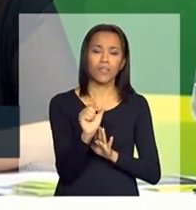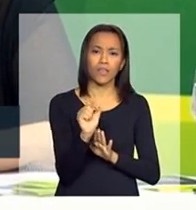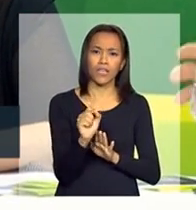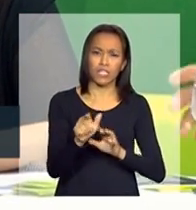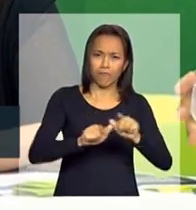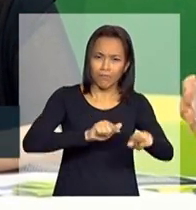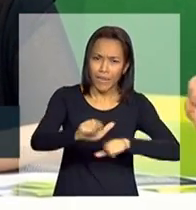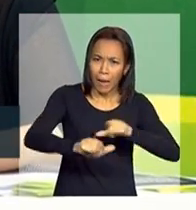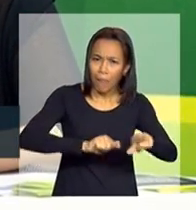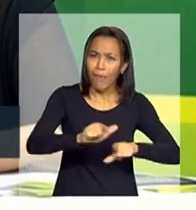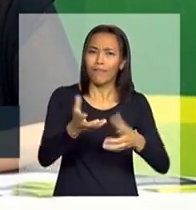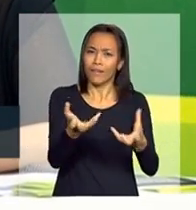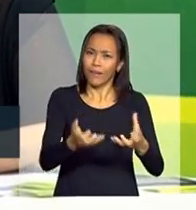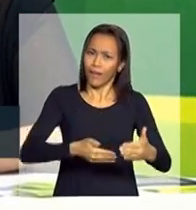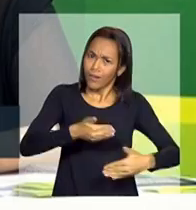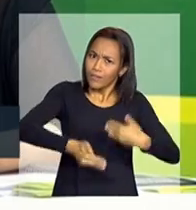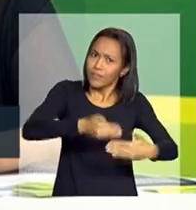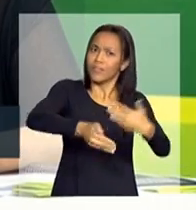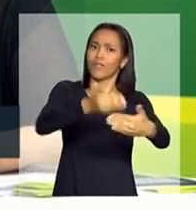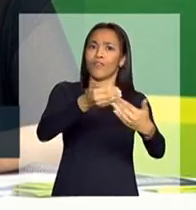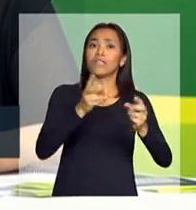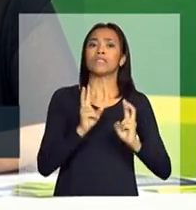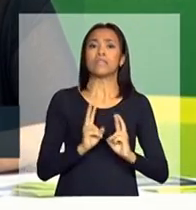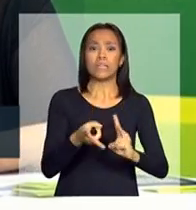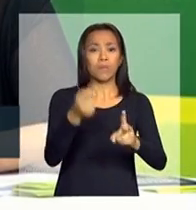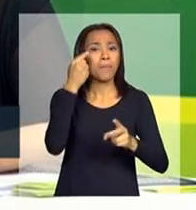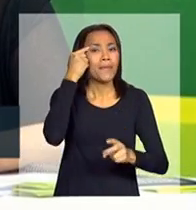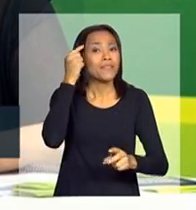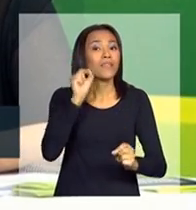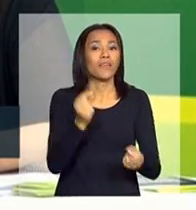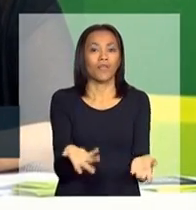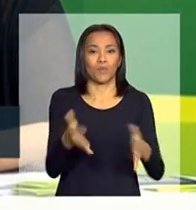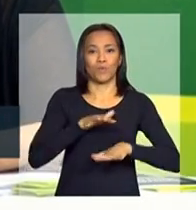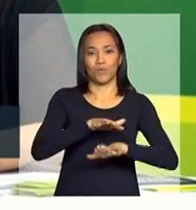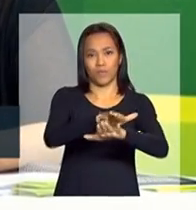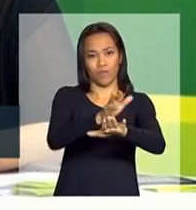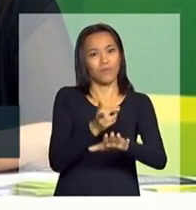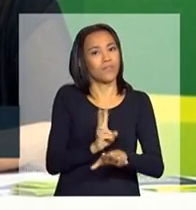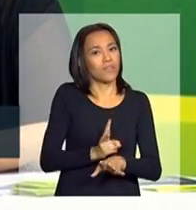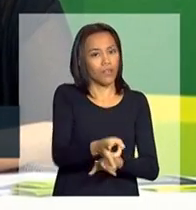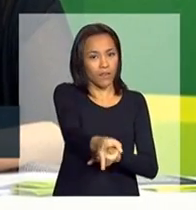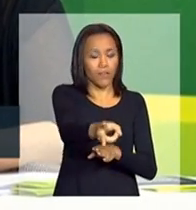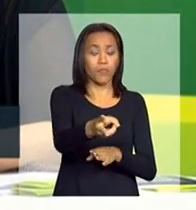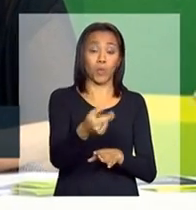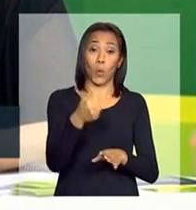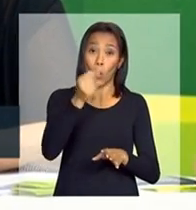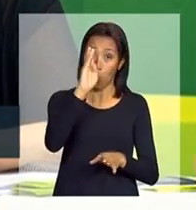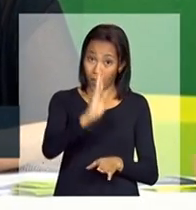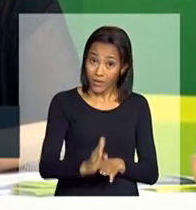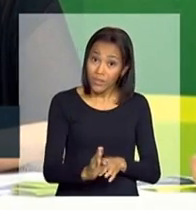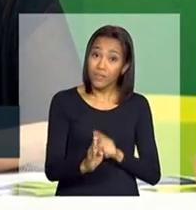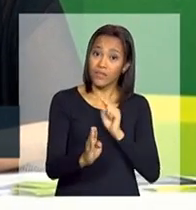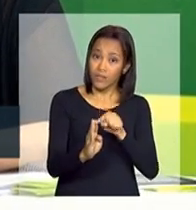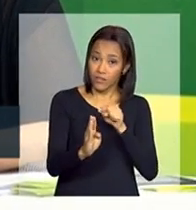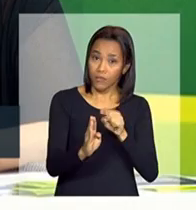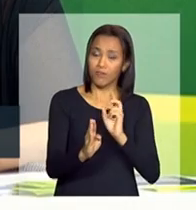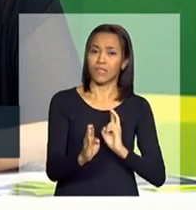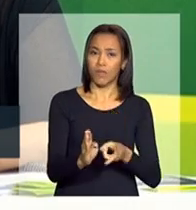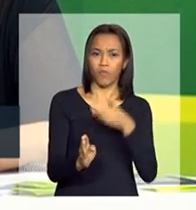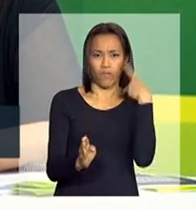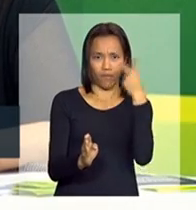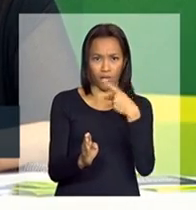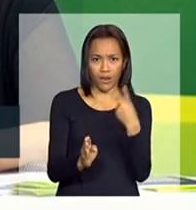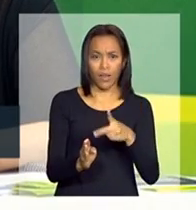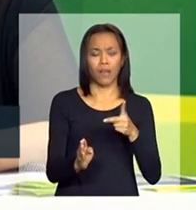onde se quer crescer com inclusão eh em vários momentos o Brasil é eh